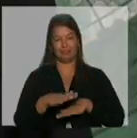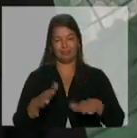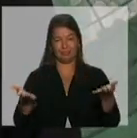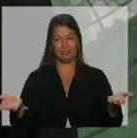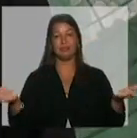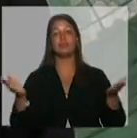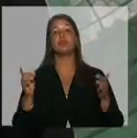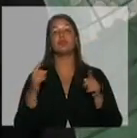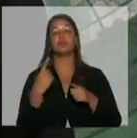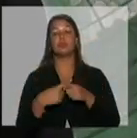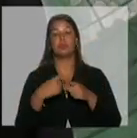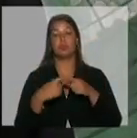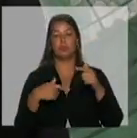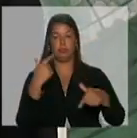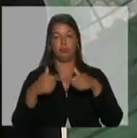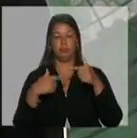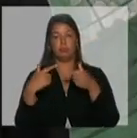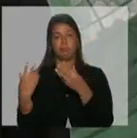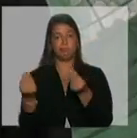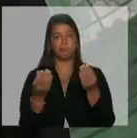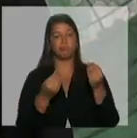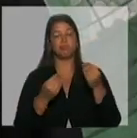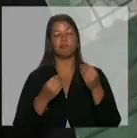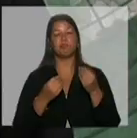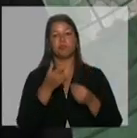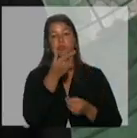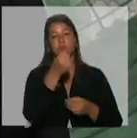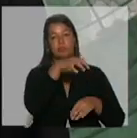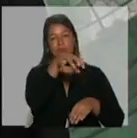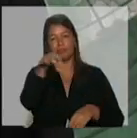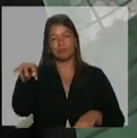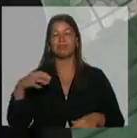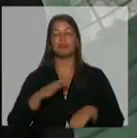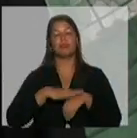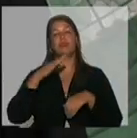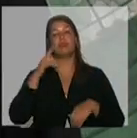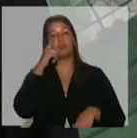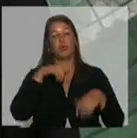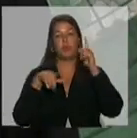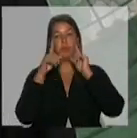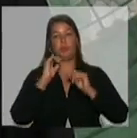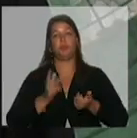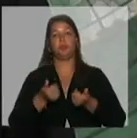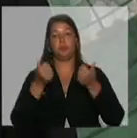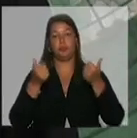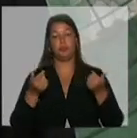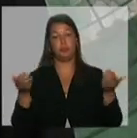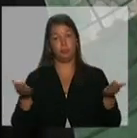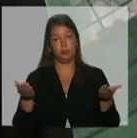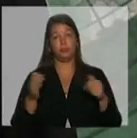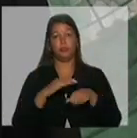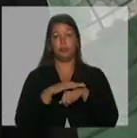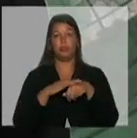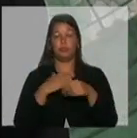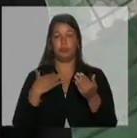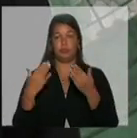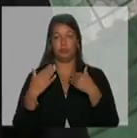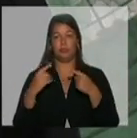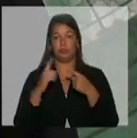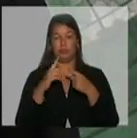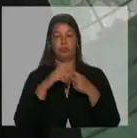mais de 20 mil postos de trabalho diretos e indiretos. Para conversar sobre a crise no setor de petróleo e gás e os caminhos para